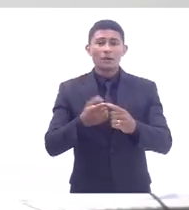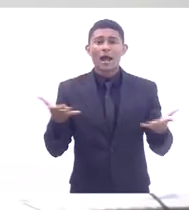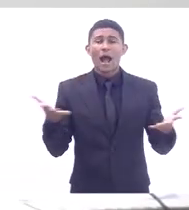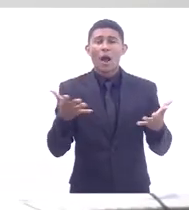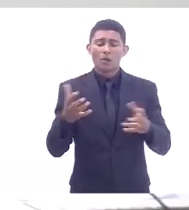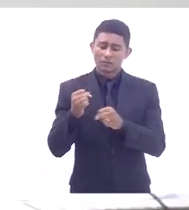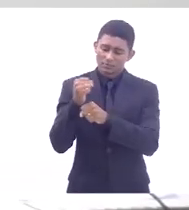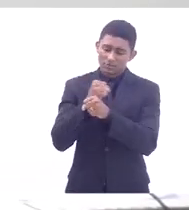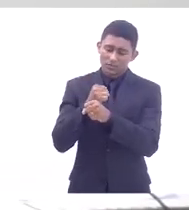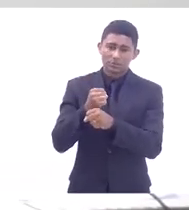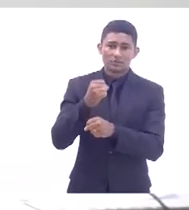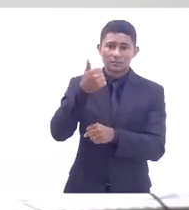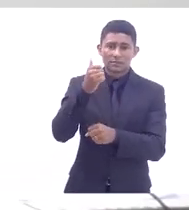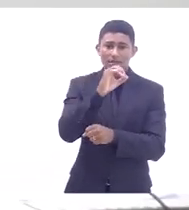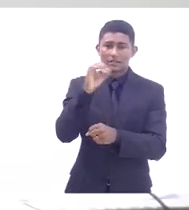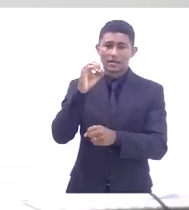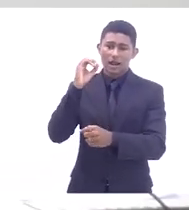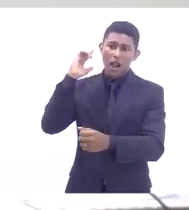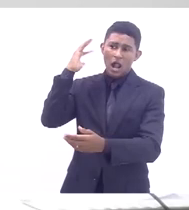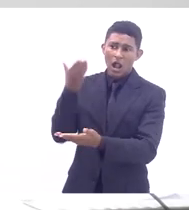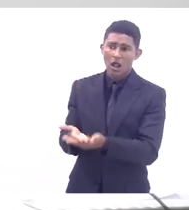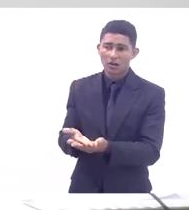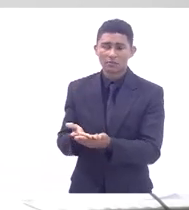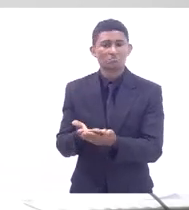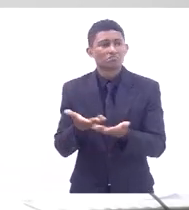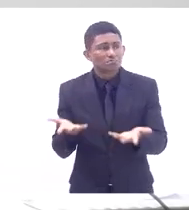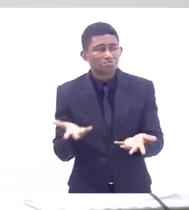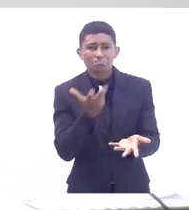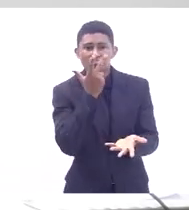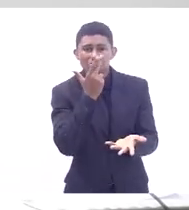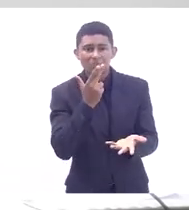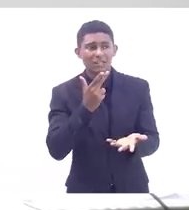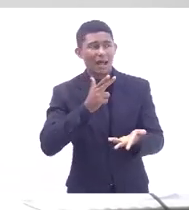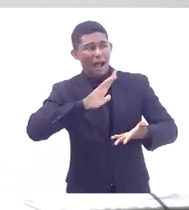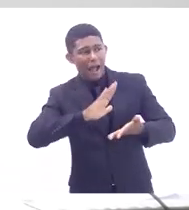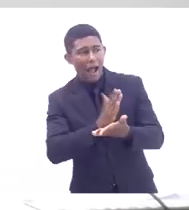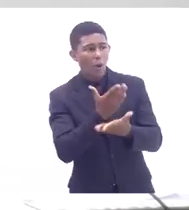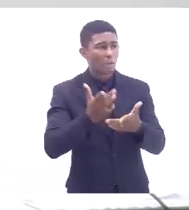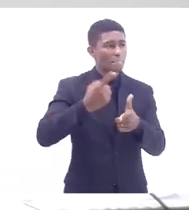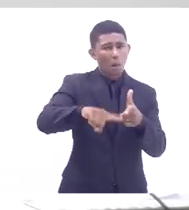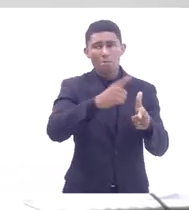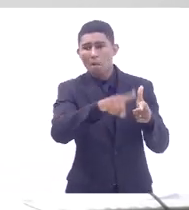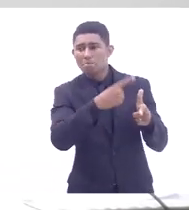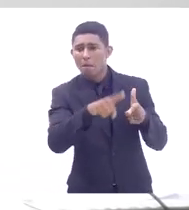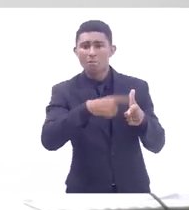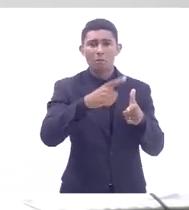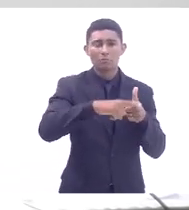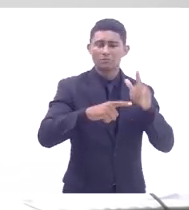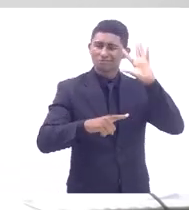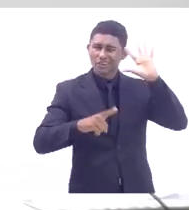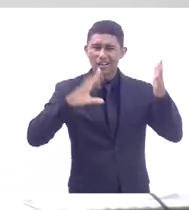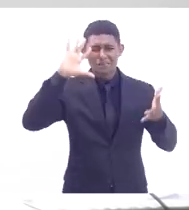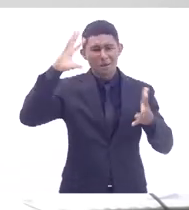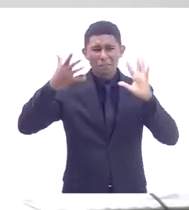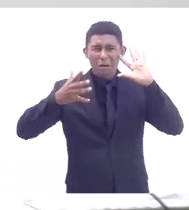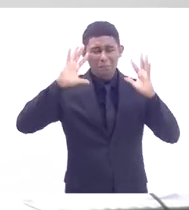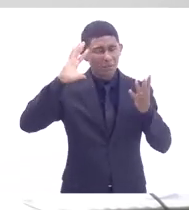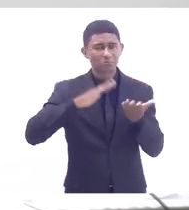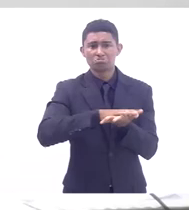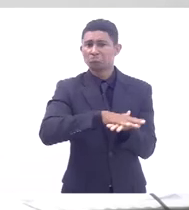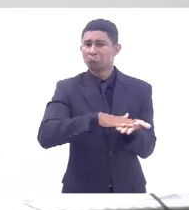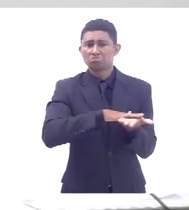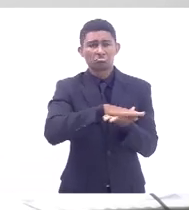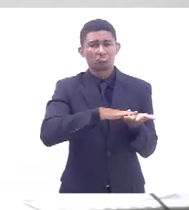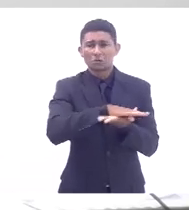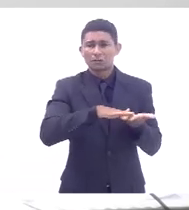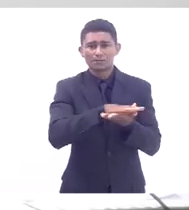Darcy Ribeiro sem ter equacionado algumas questões importantes eu diria estruturantes para o